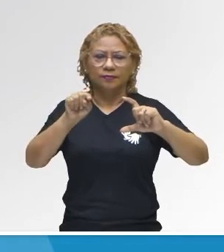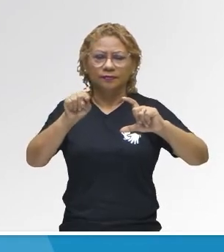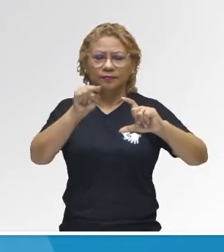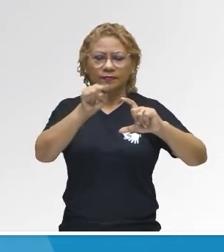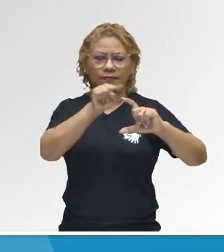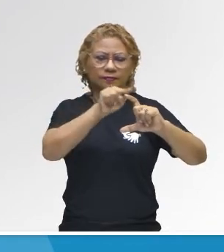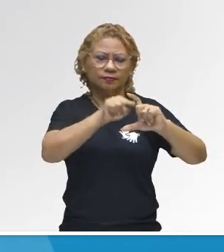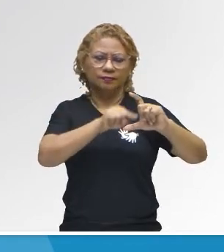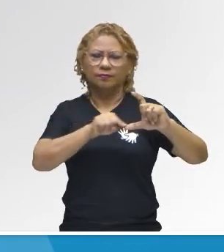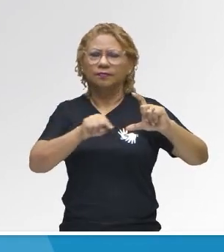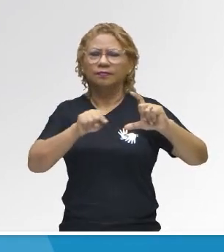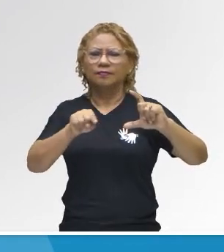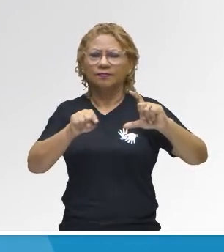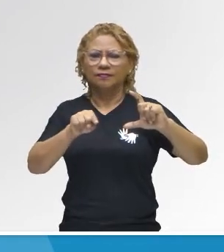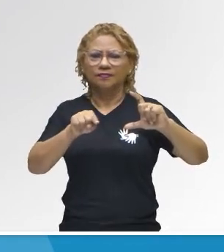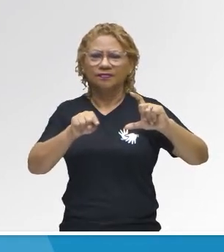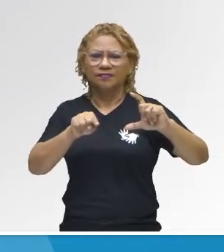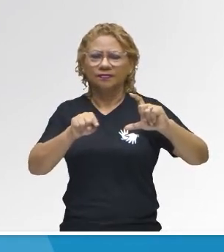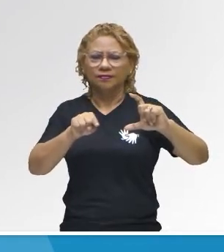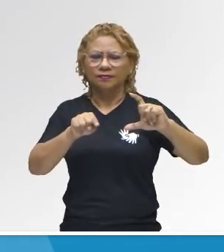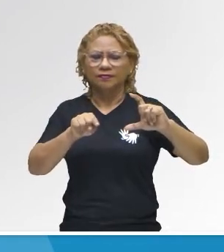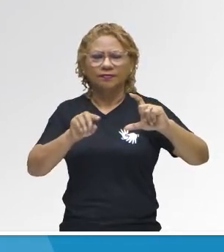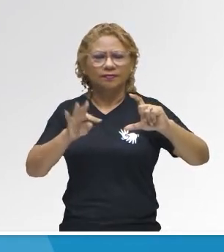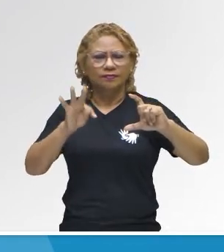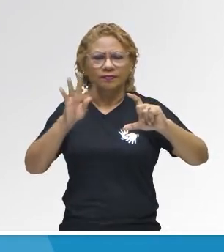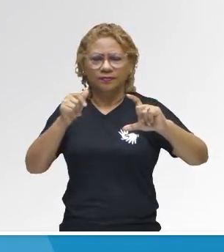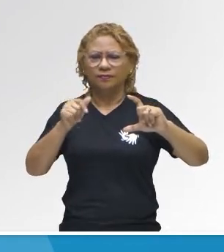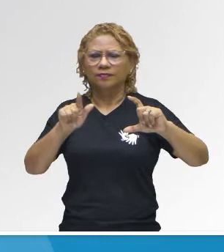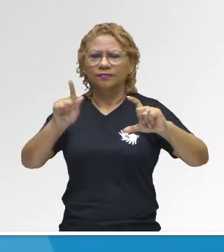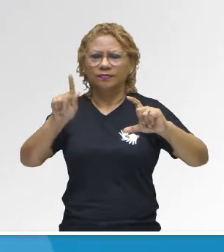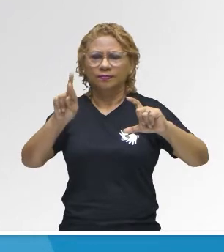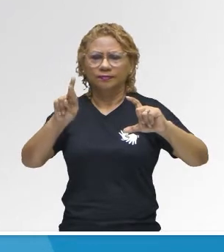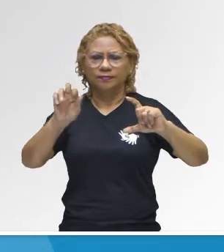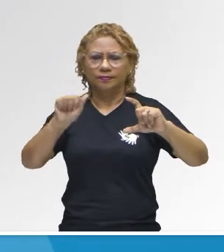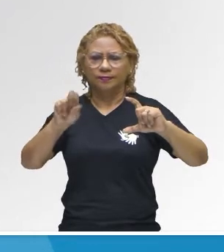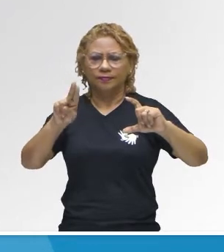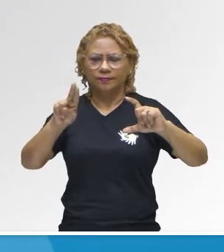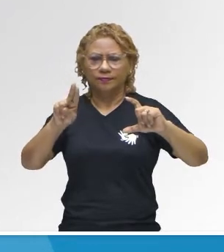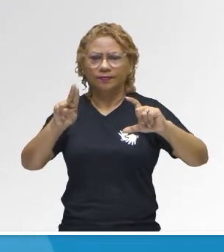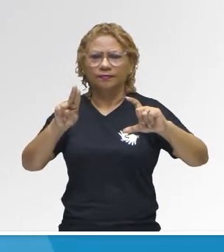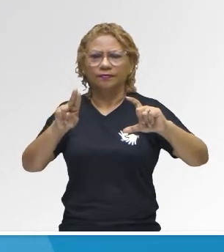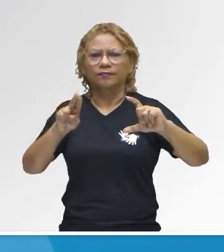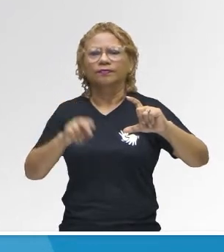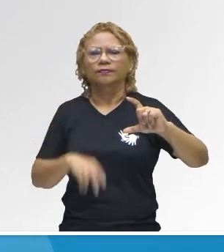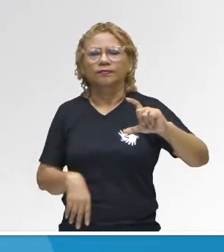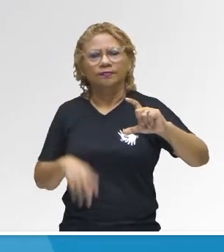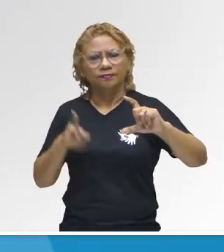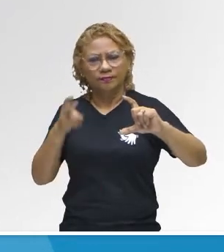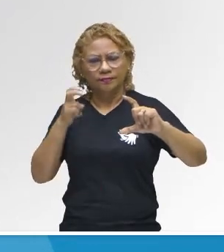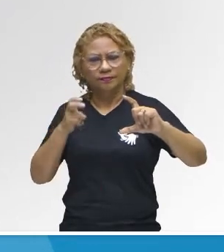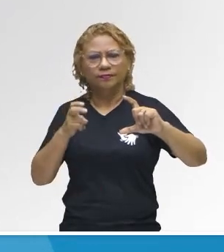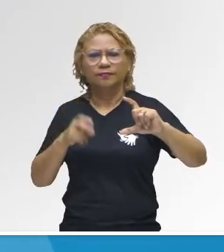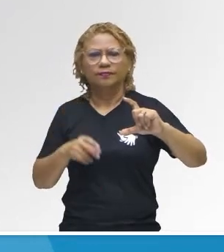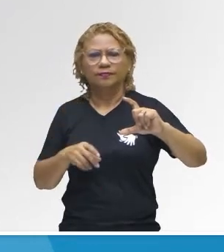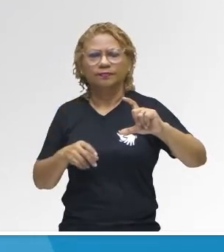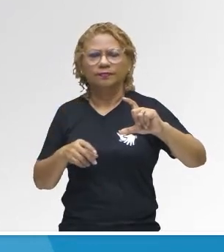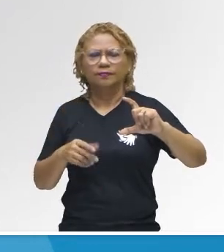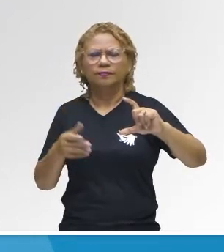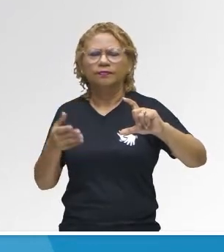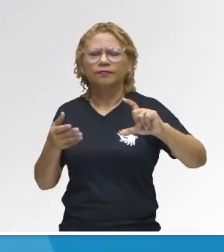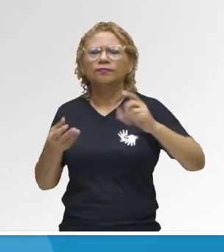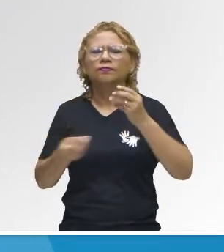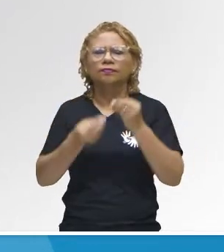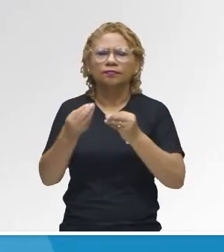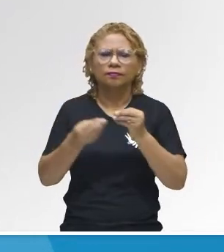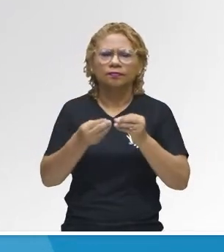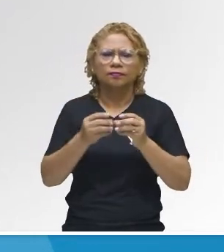graus, 120, 180 e assim por diante. E como que a gente faz para localizar